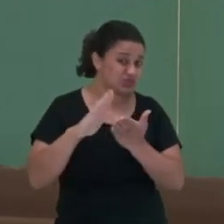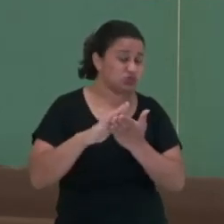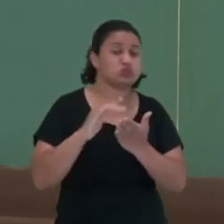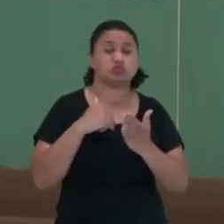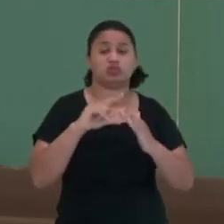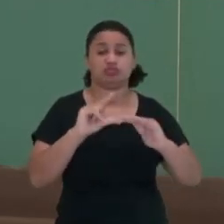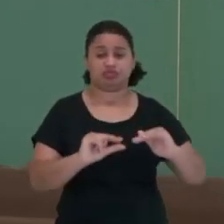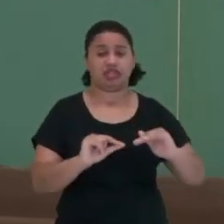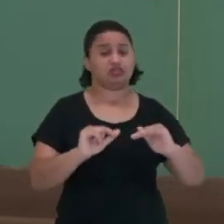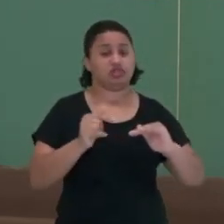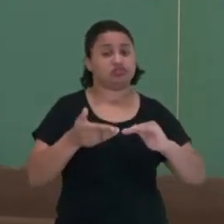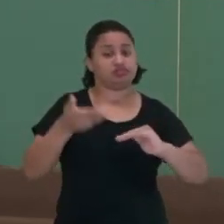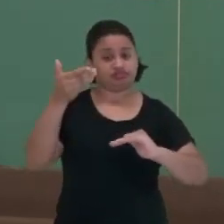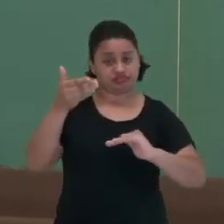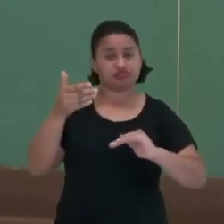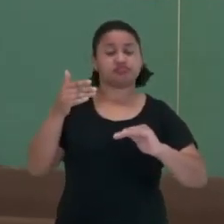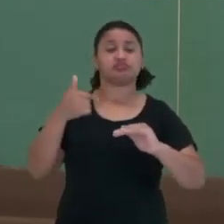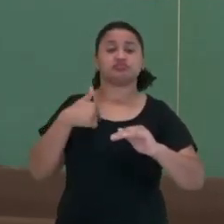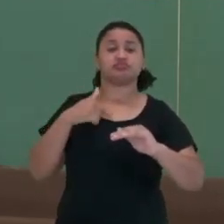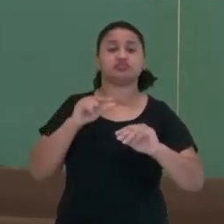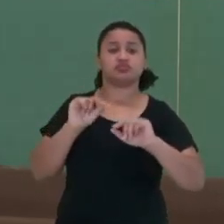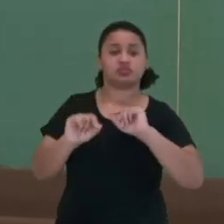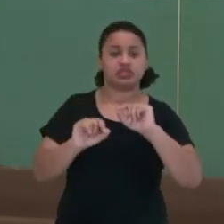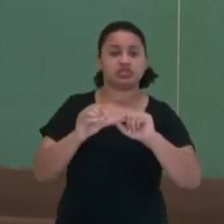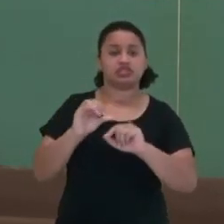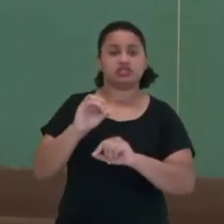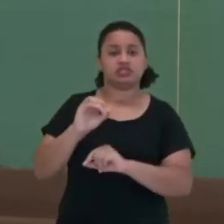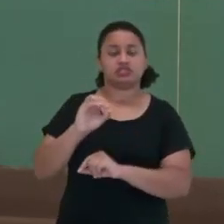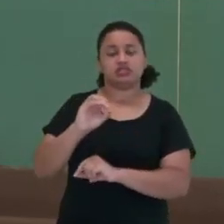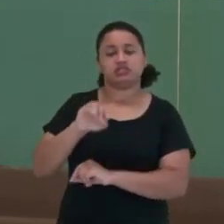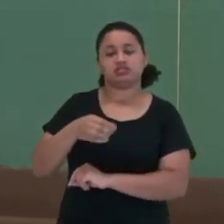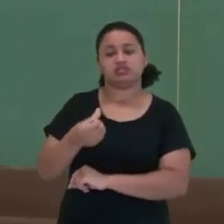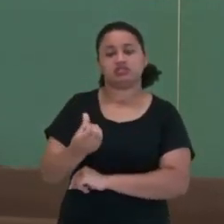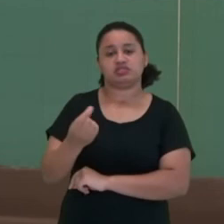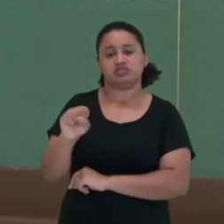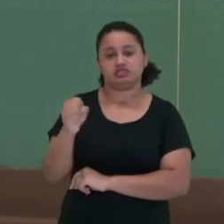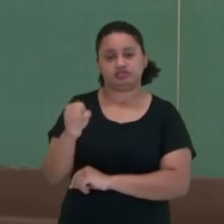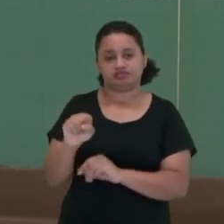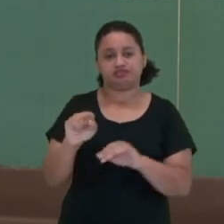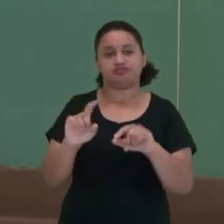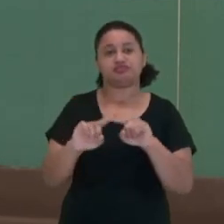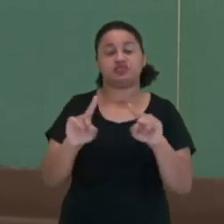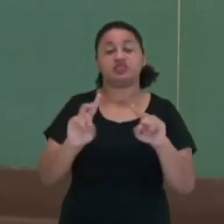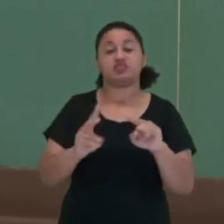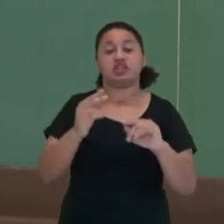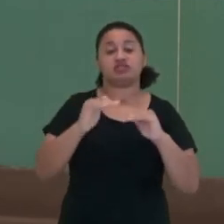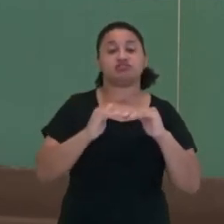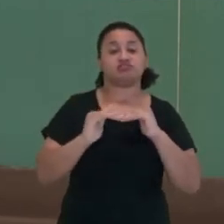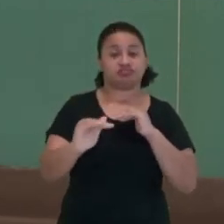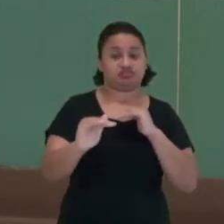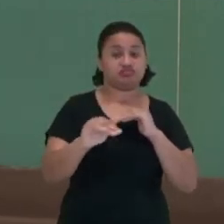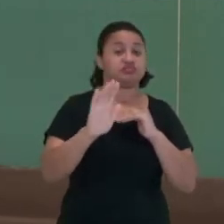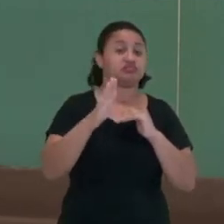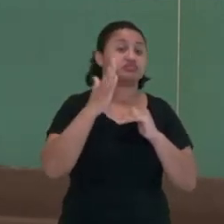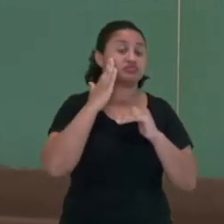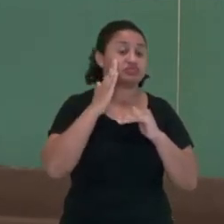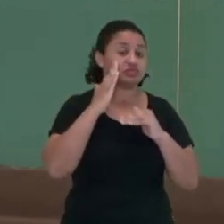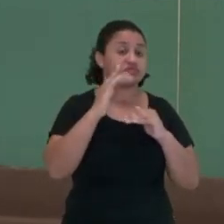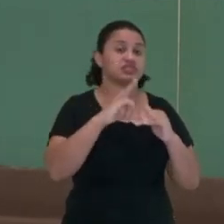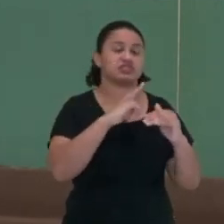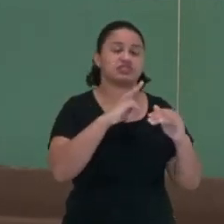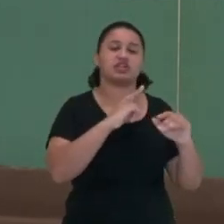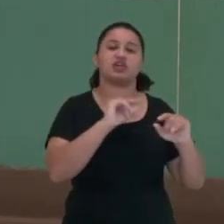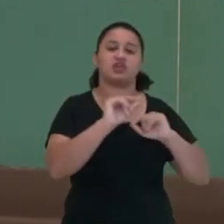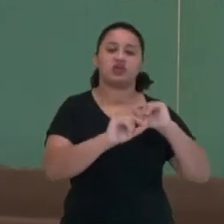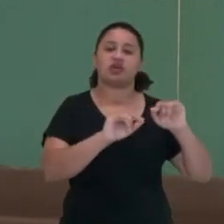Então, 68 centavos o custo variável. Agora, o custo fixo. A gente já sabe daquele custo fixo